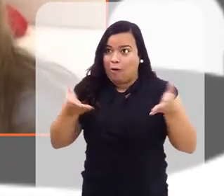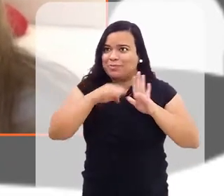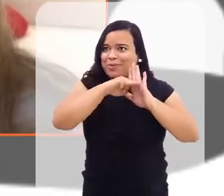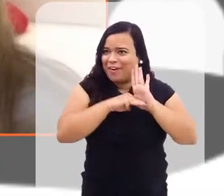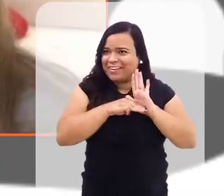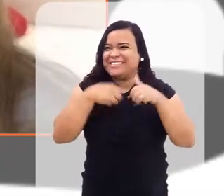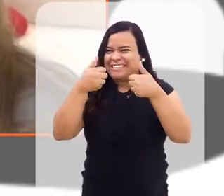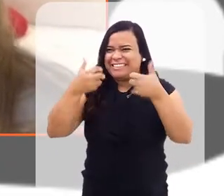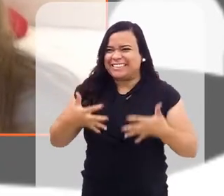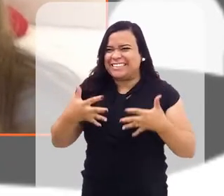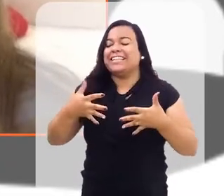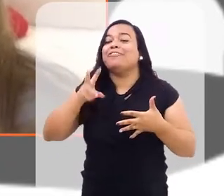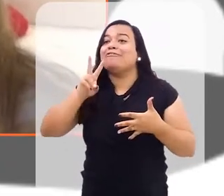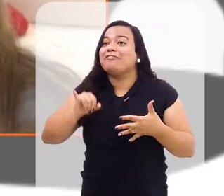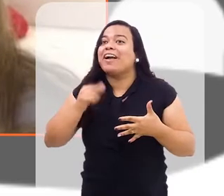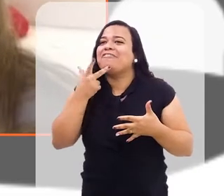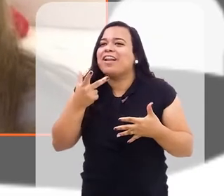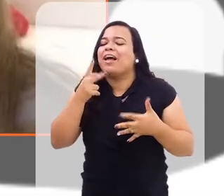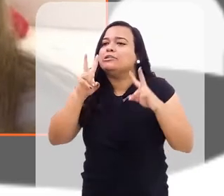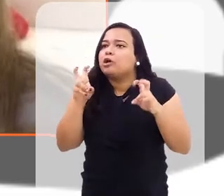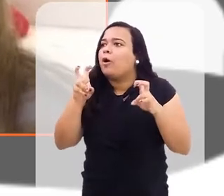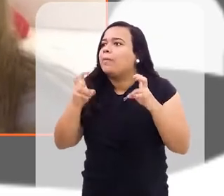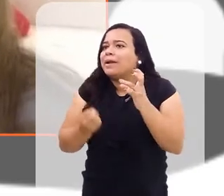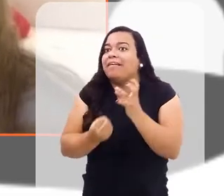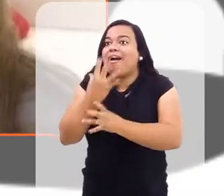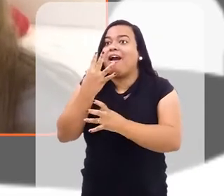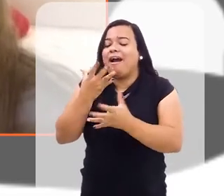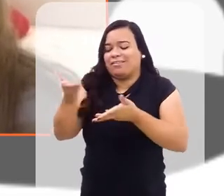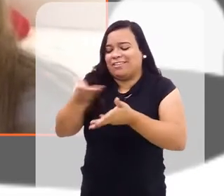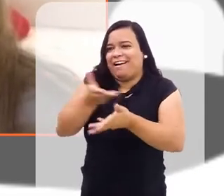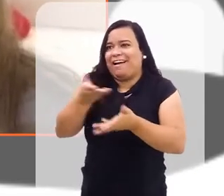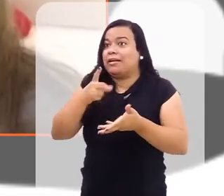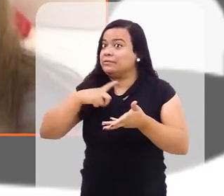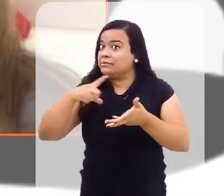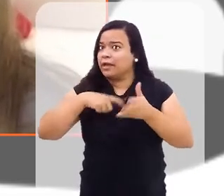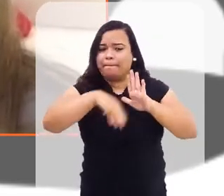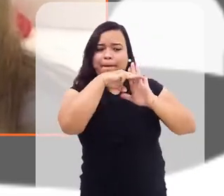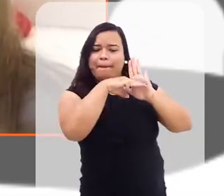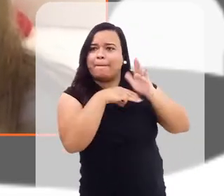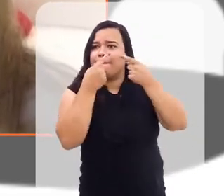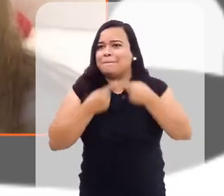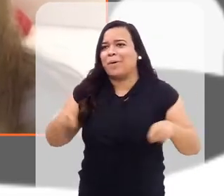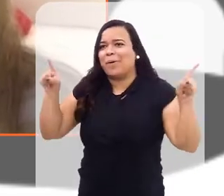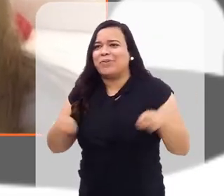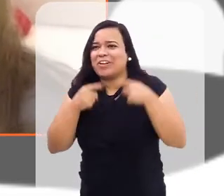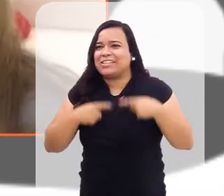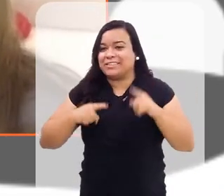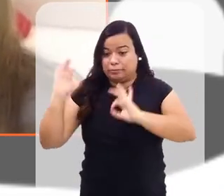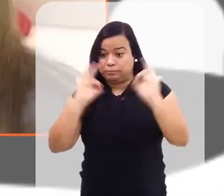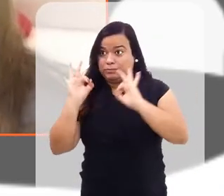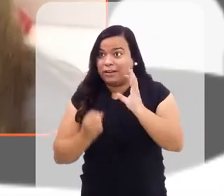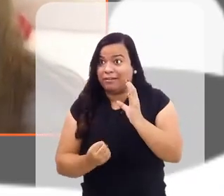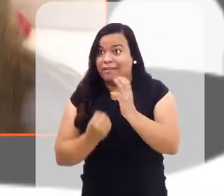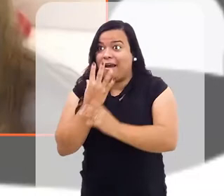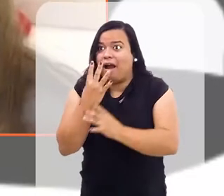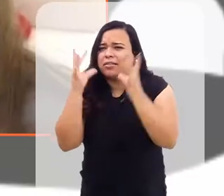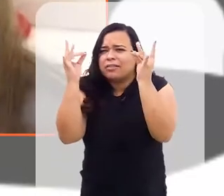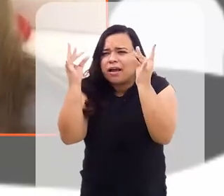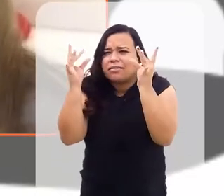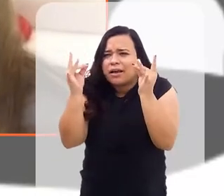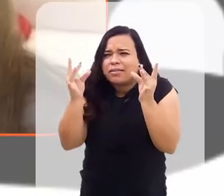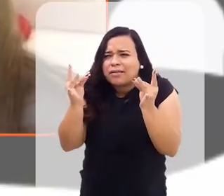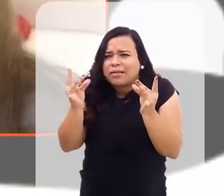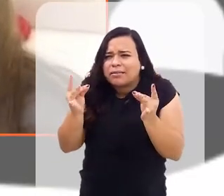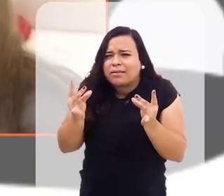obra interativa que conta com uma playlist musical elaborada minuciosamente para ambientar a